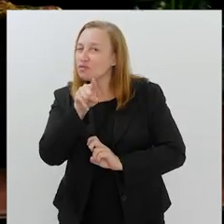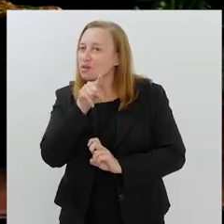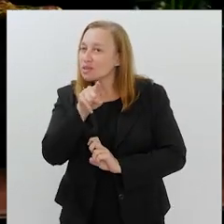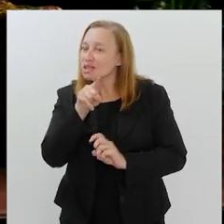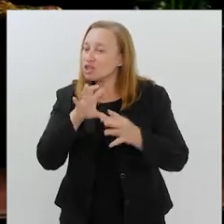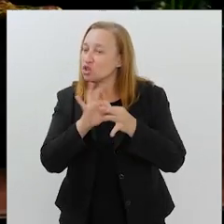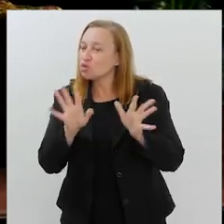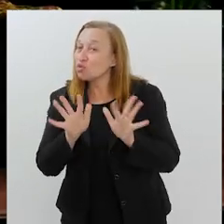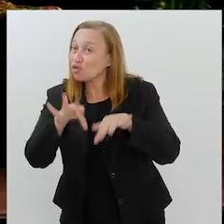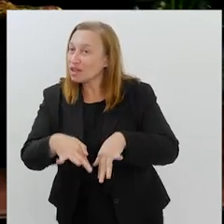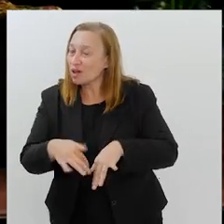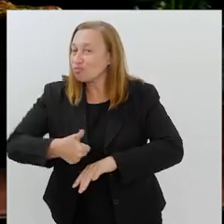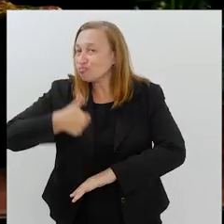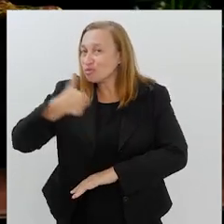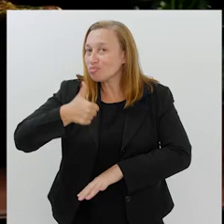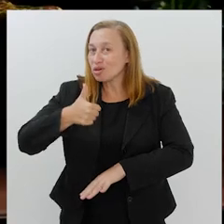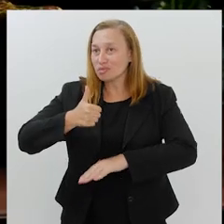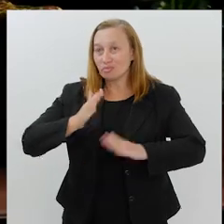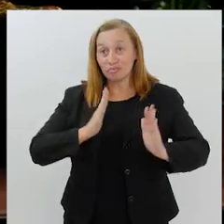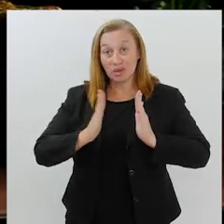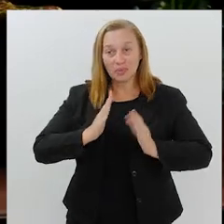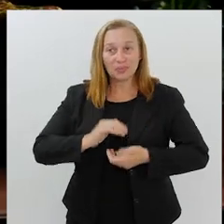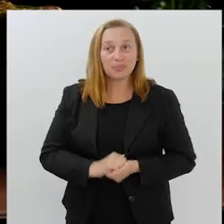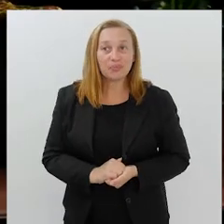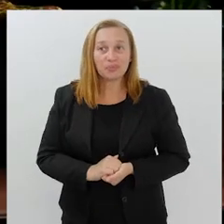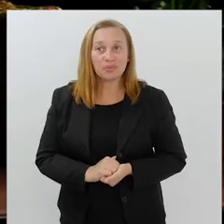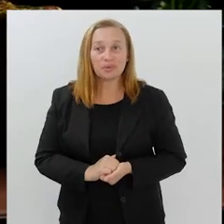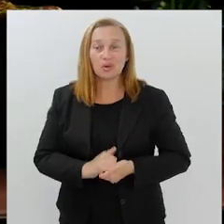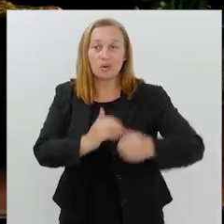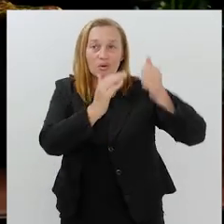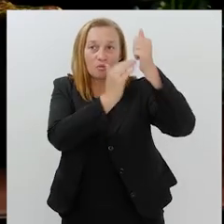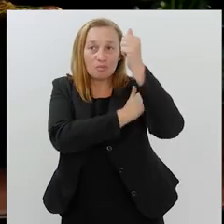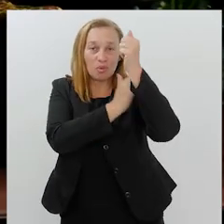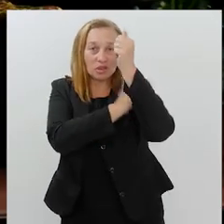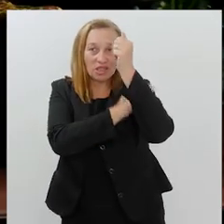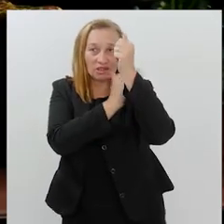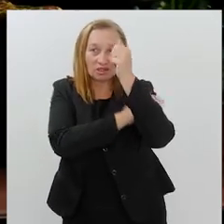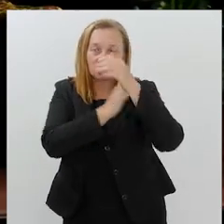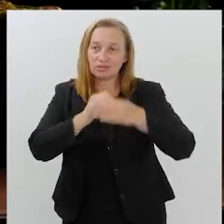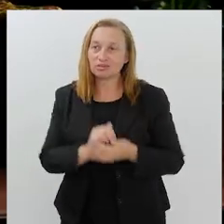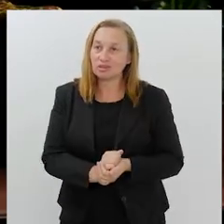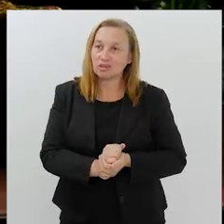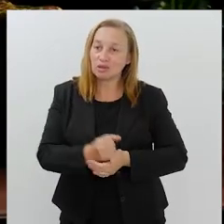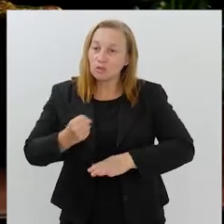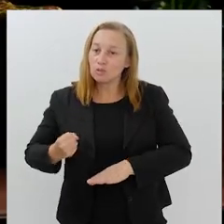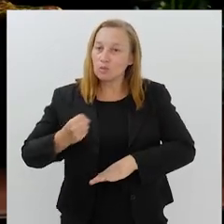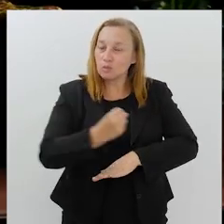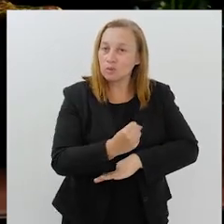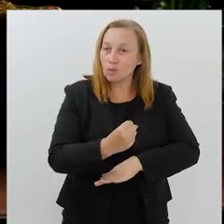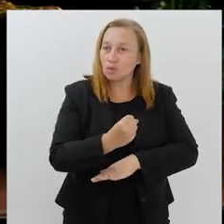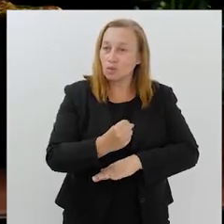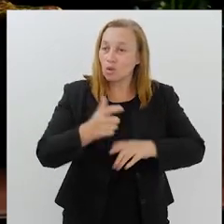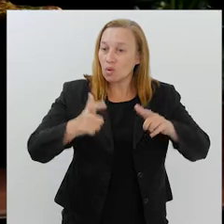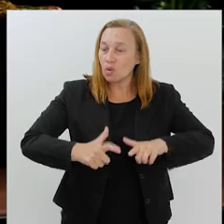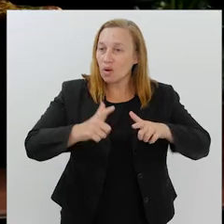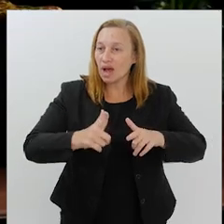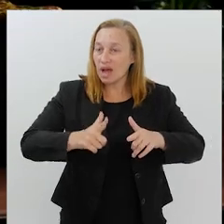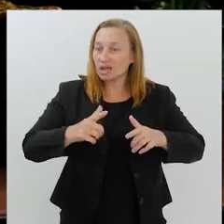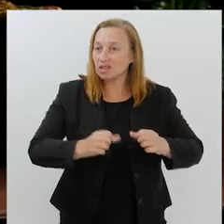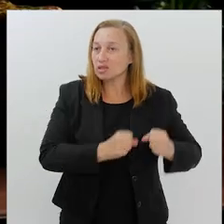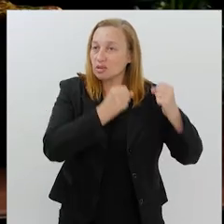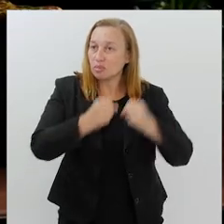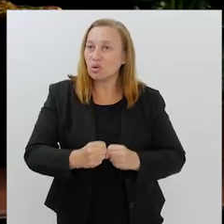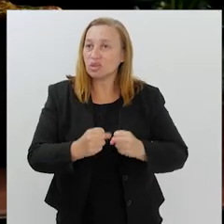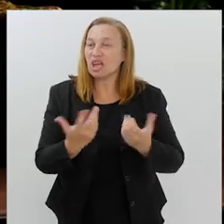tema que você deixou aqui no final do primeiro bloco A questão do empoderamento da ocupação do espaço de poder né porque a